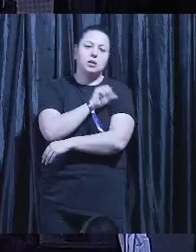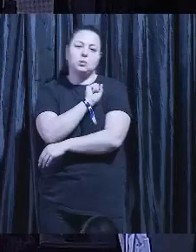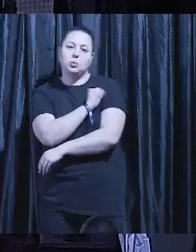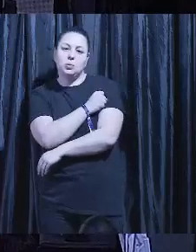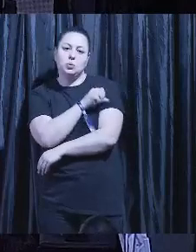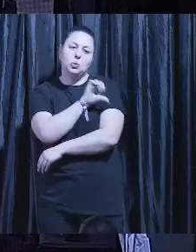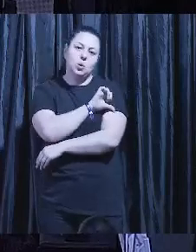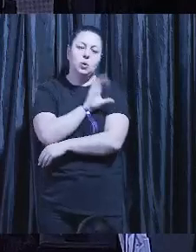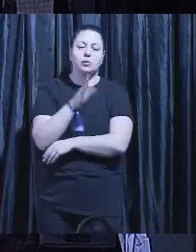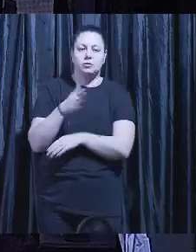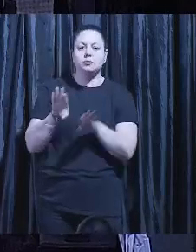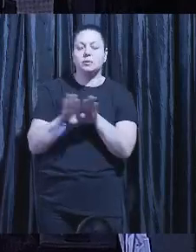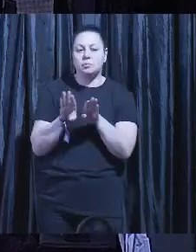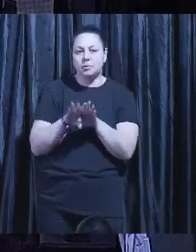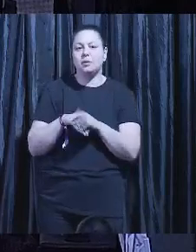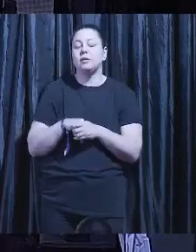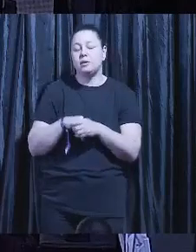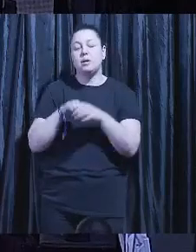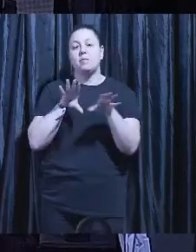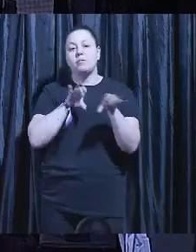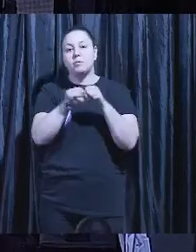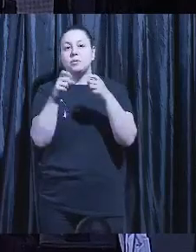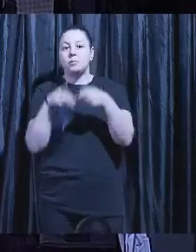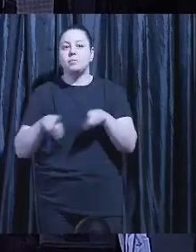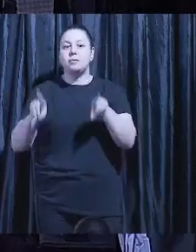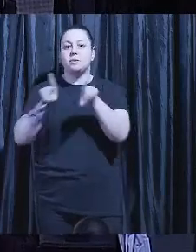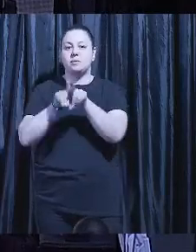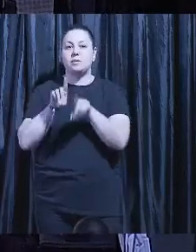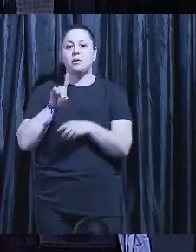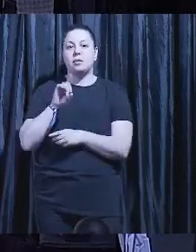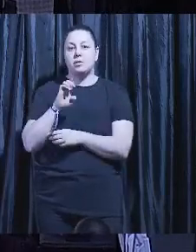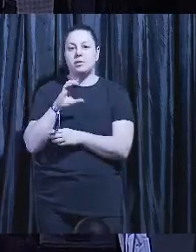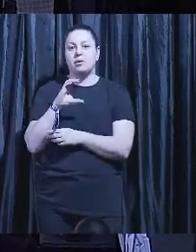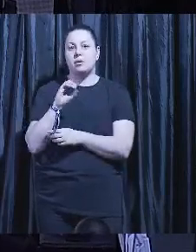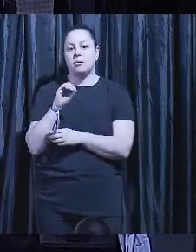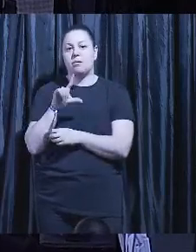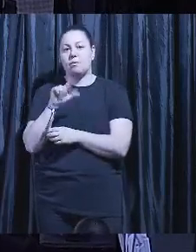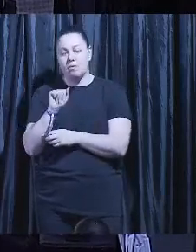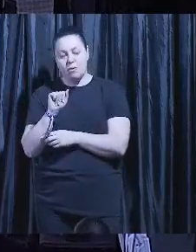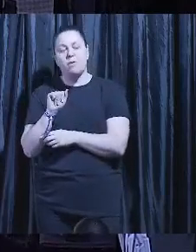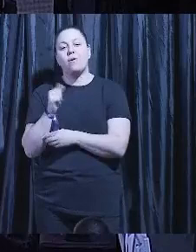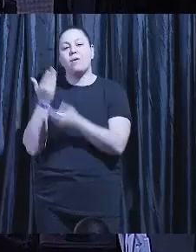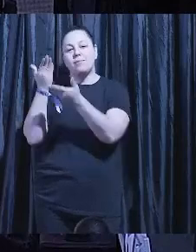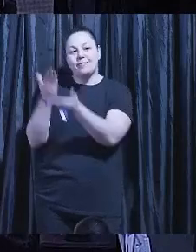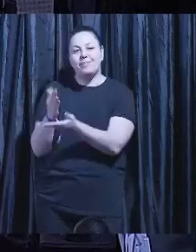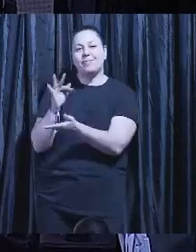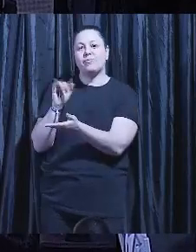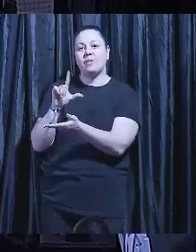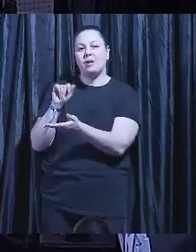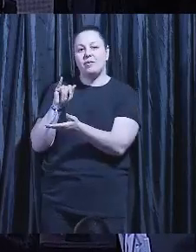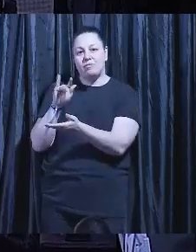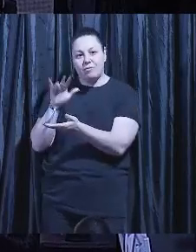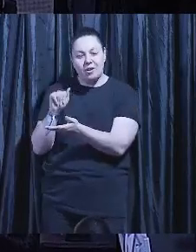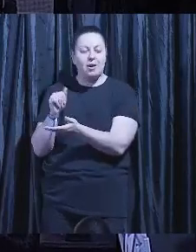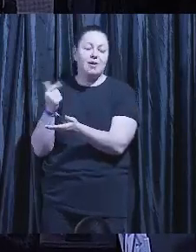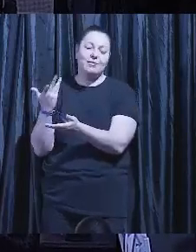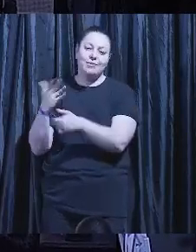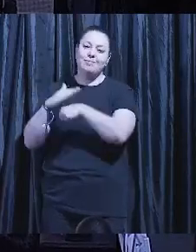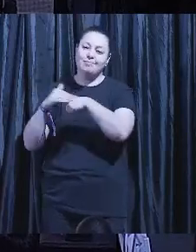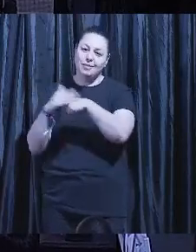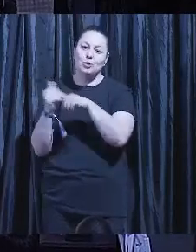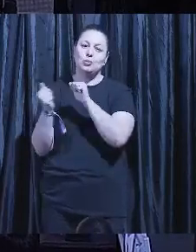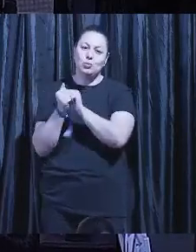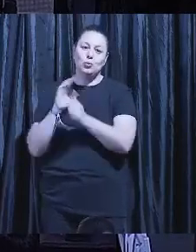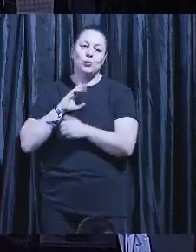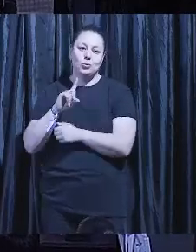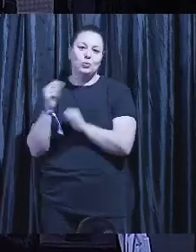Decola, que é uma formação em parceria com o Decola, Flávia, querida, que está ali coordenando junto comigo isso na Hotmart, e com